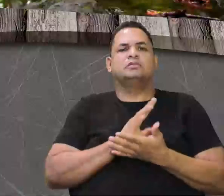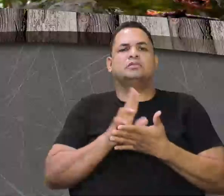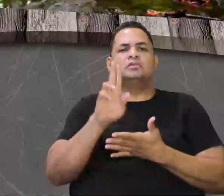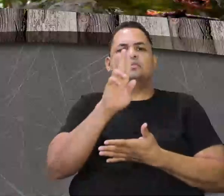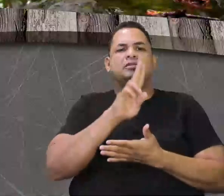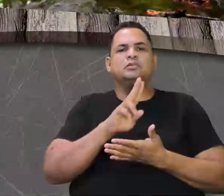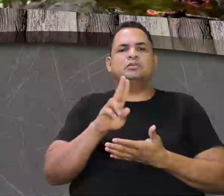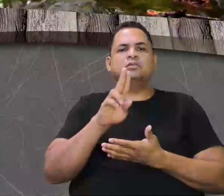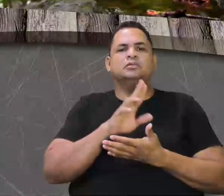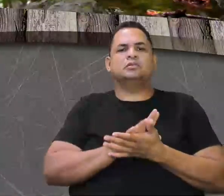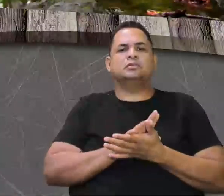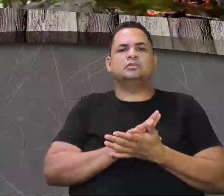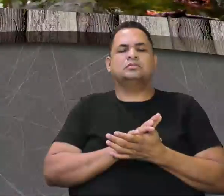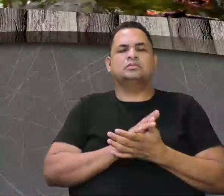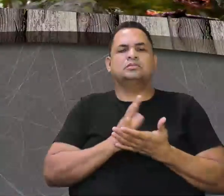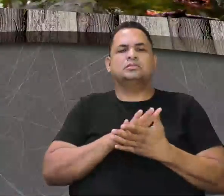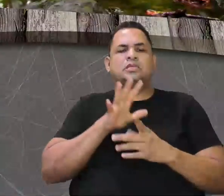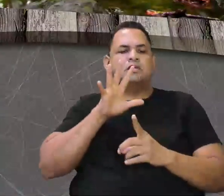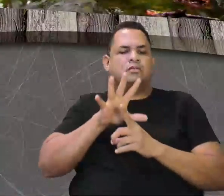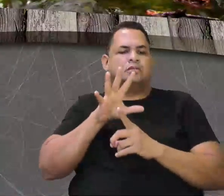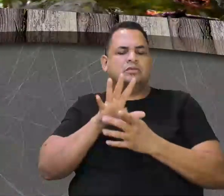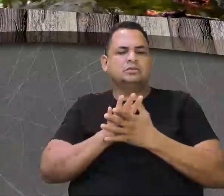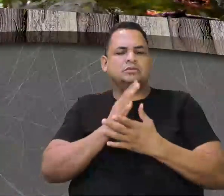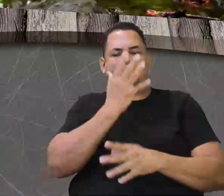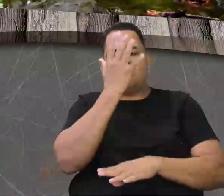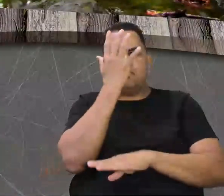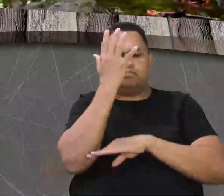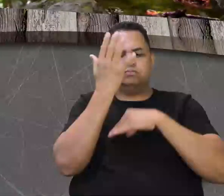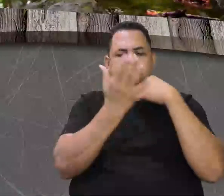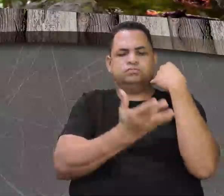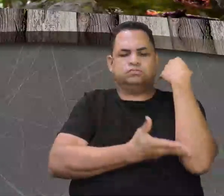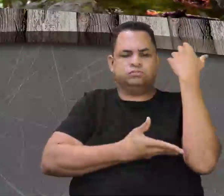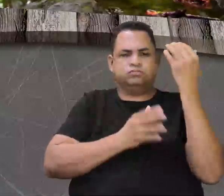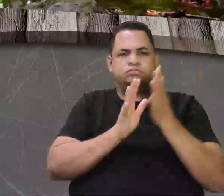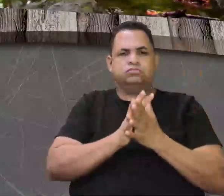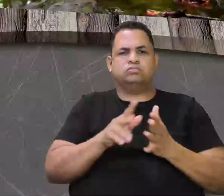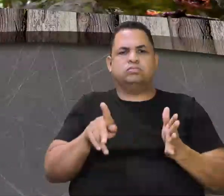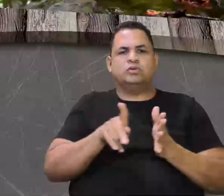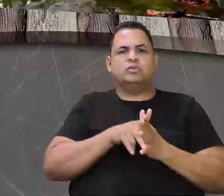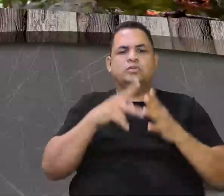uso dessa ação, né? Que é o desmatamento. Olha lá no quadro.